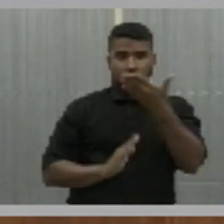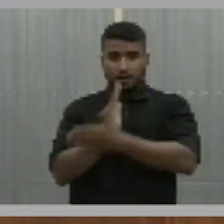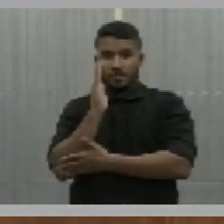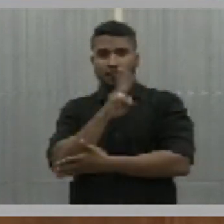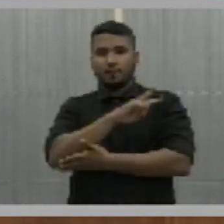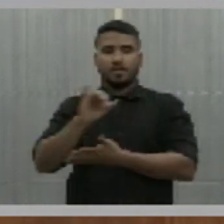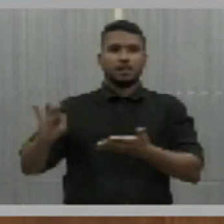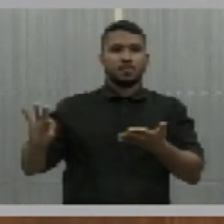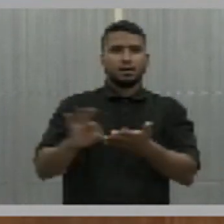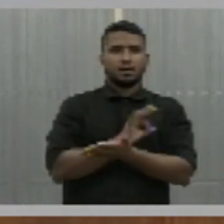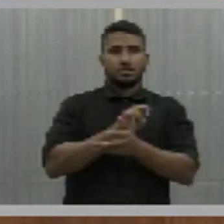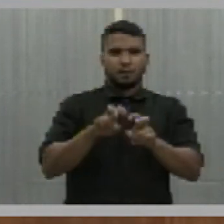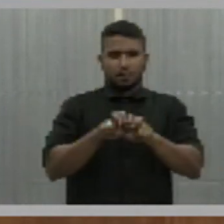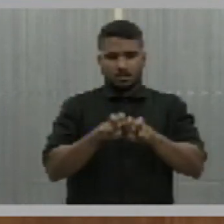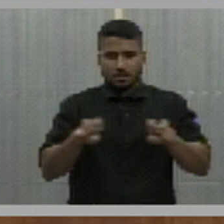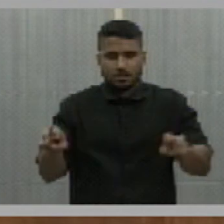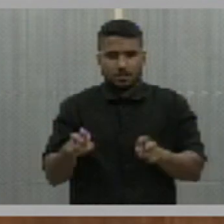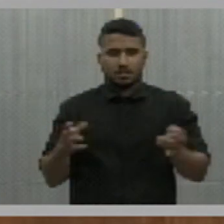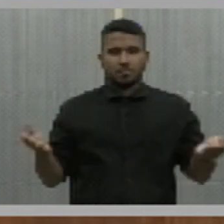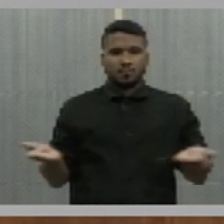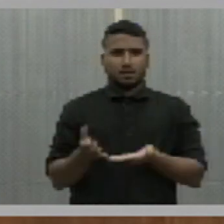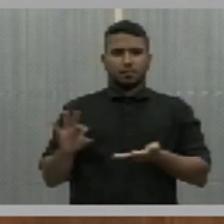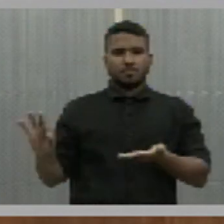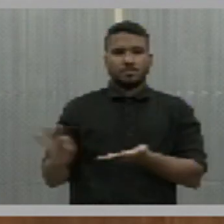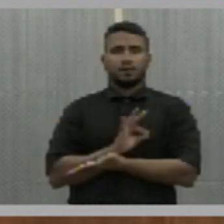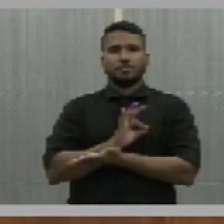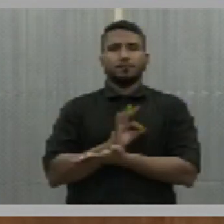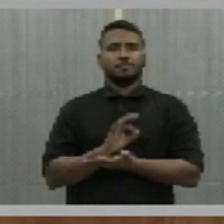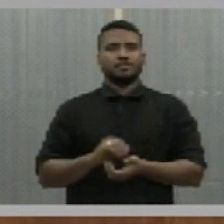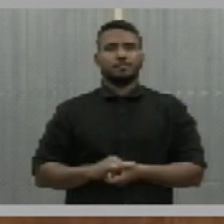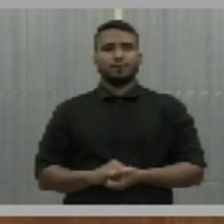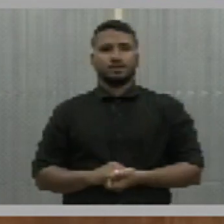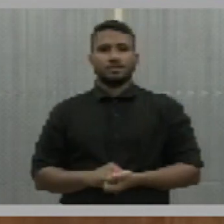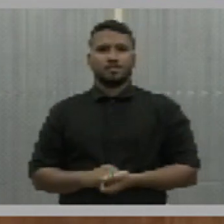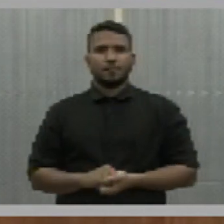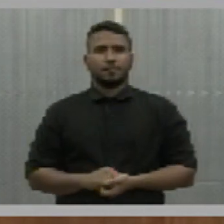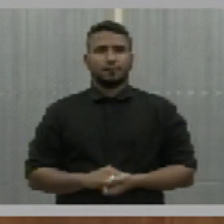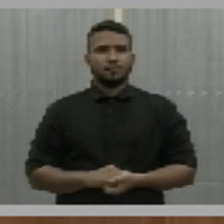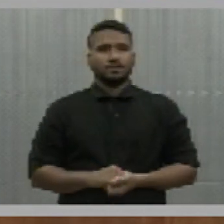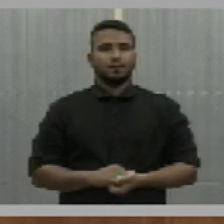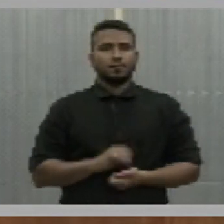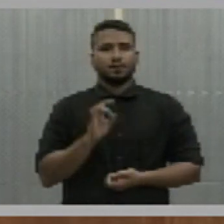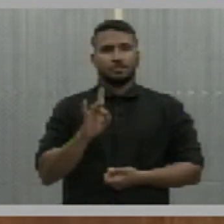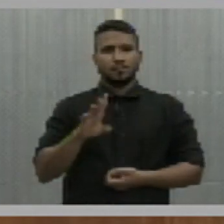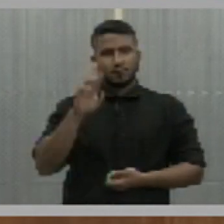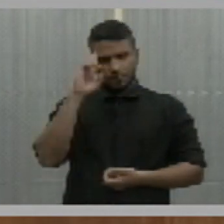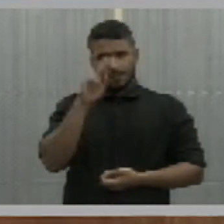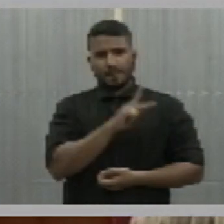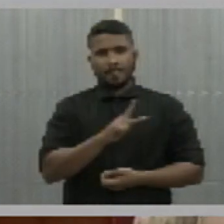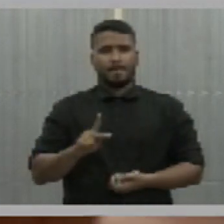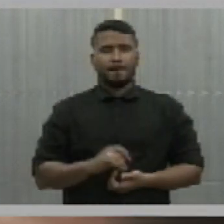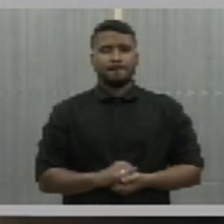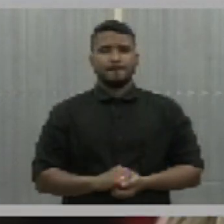achada conforme, aprovada pelo plenário, vai assinada pela mesa da sessão subsequente. Esta é a ata, senhor presidente.